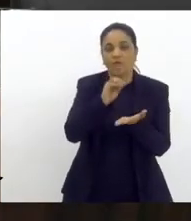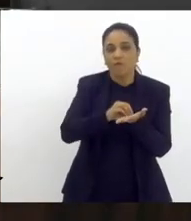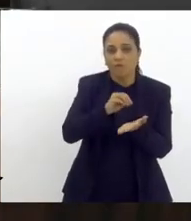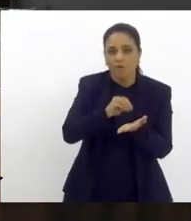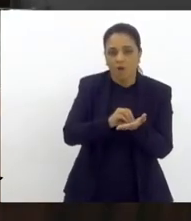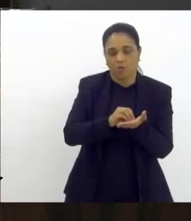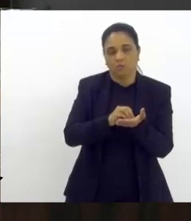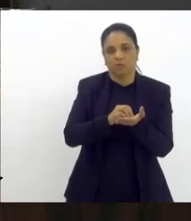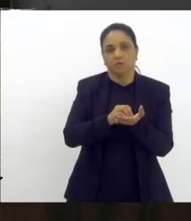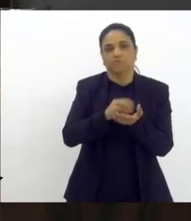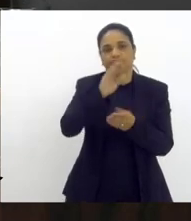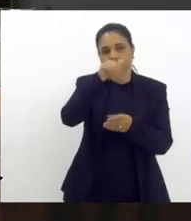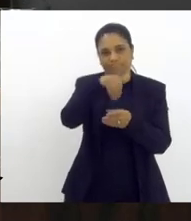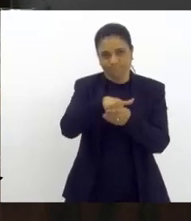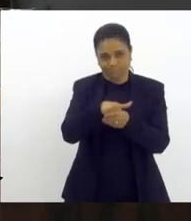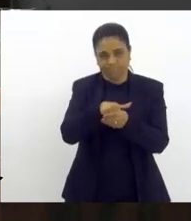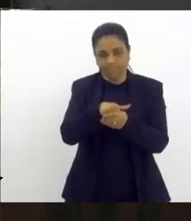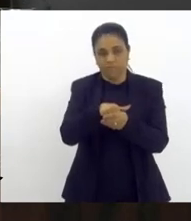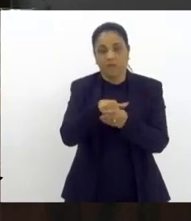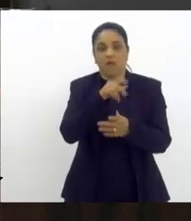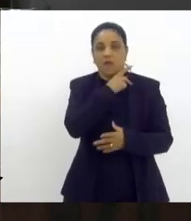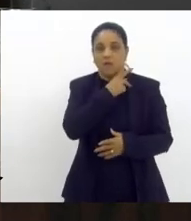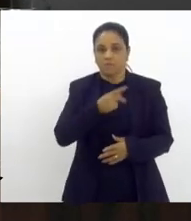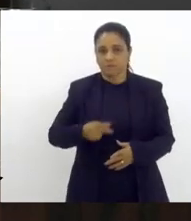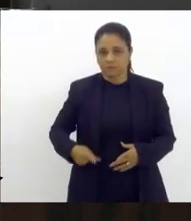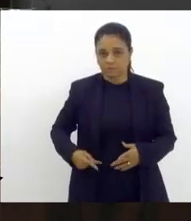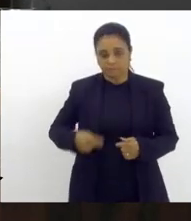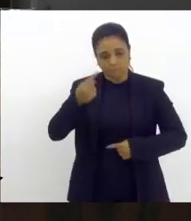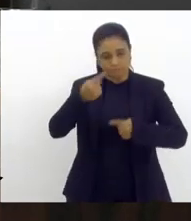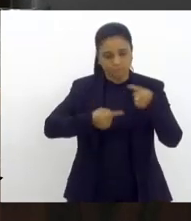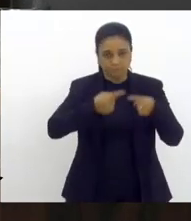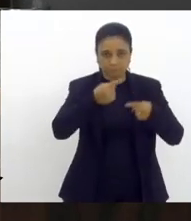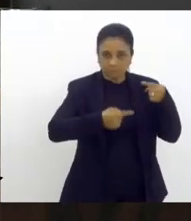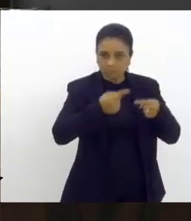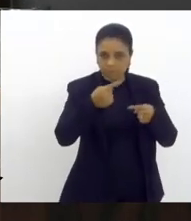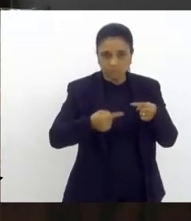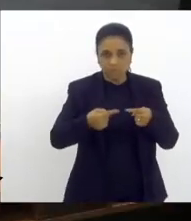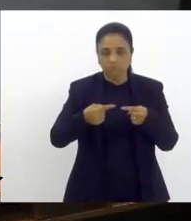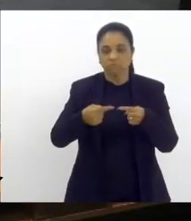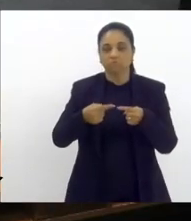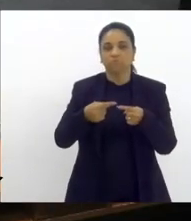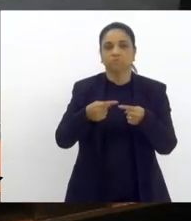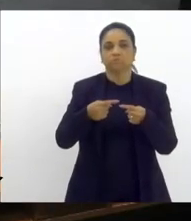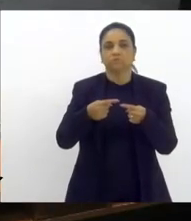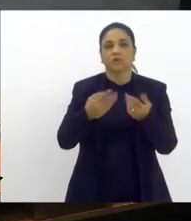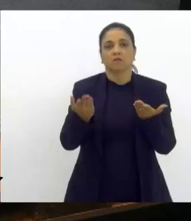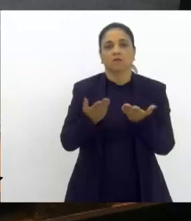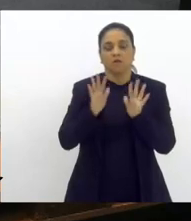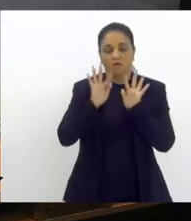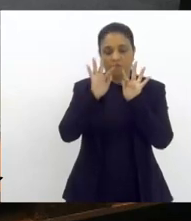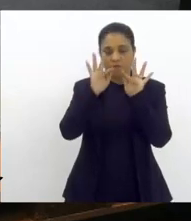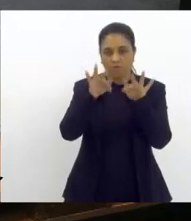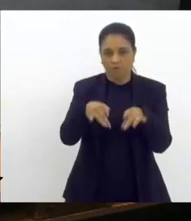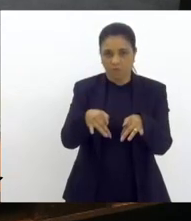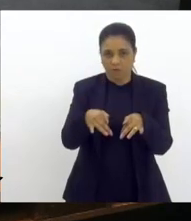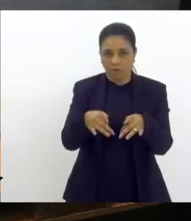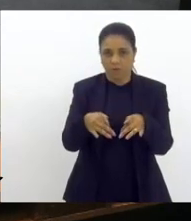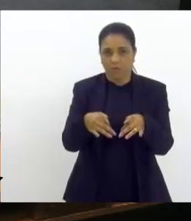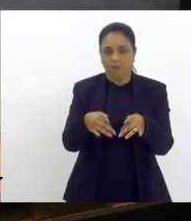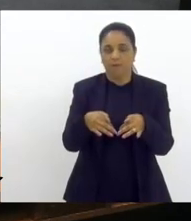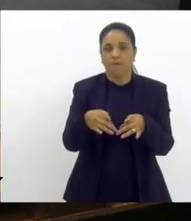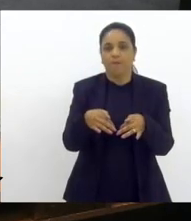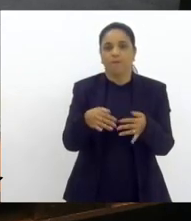cloro é a presidência não havendo mais nada a tratar passa-se ao expediente final